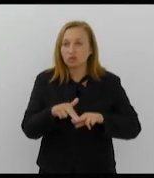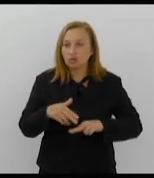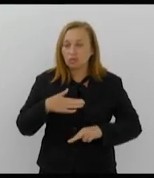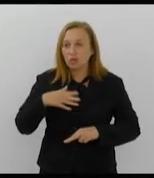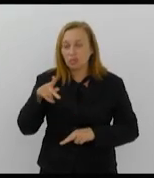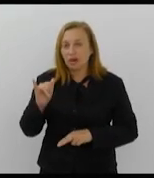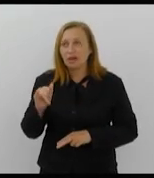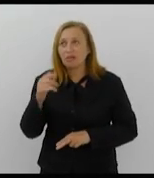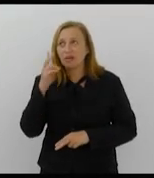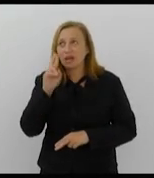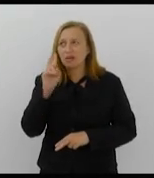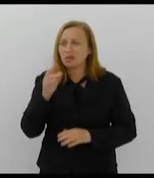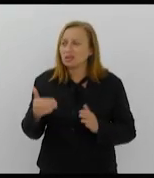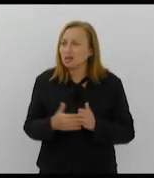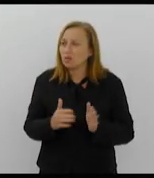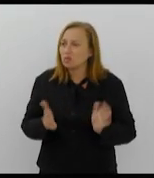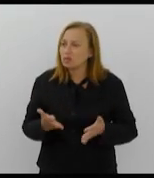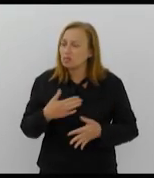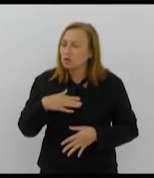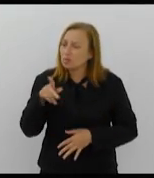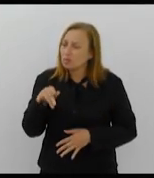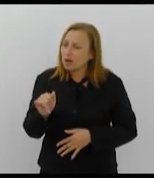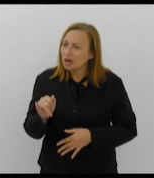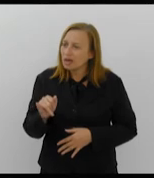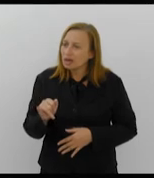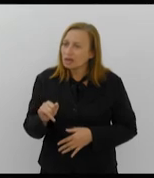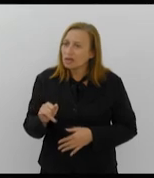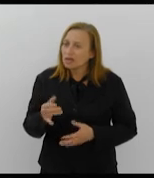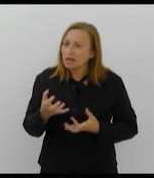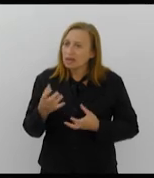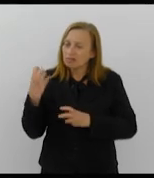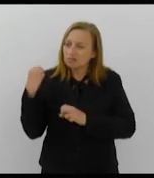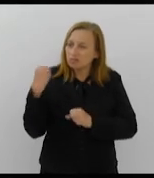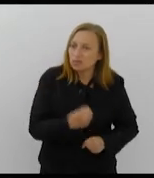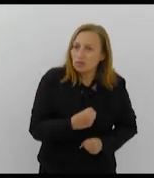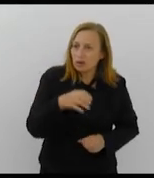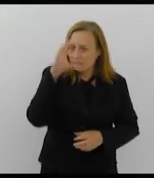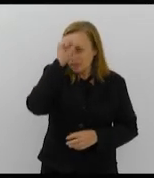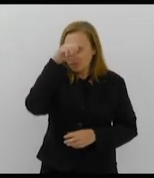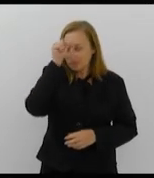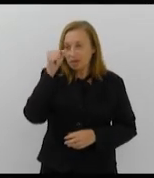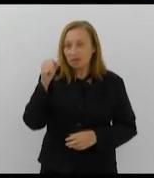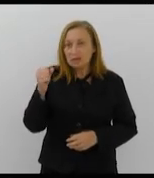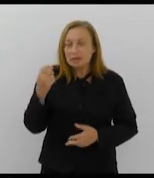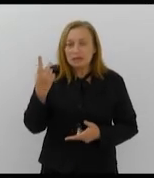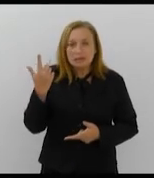até hoje que meu pai, ainda tentando fazer judô, mas era impossível seguir o exemplo dele,